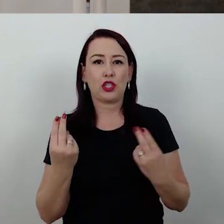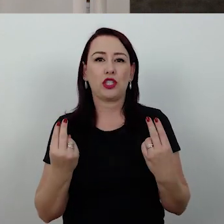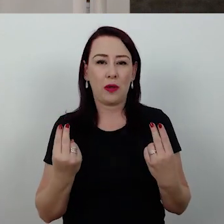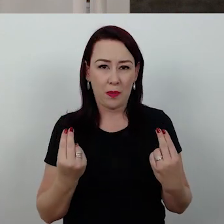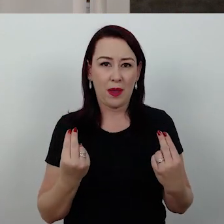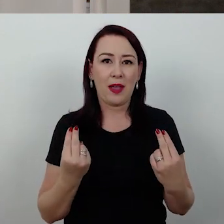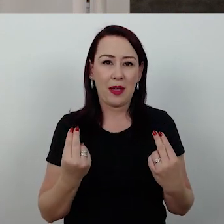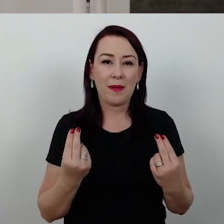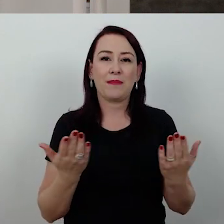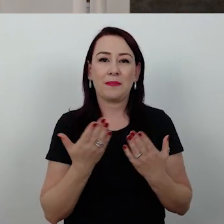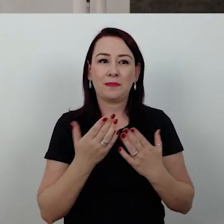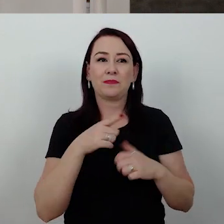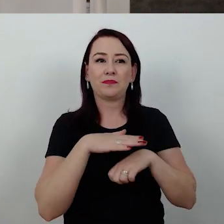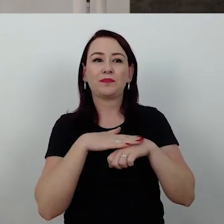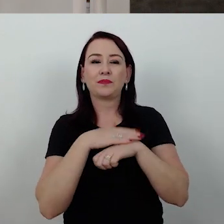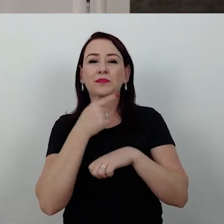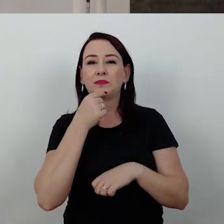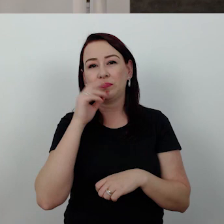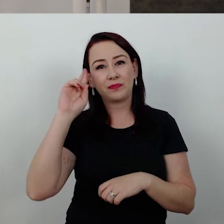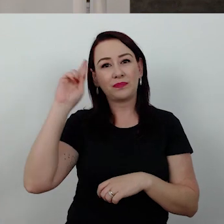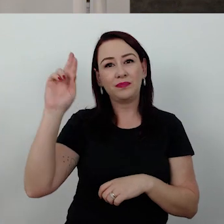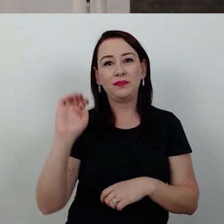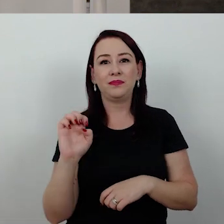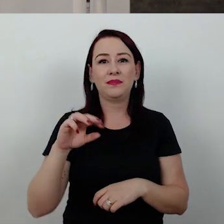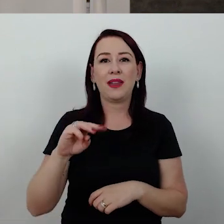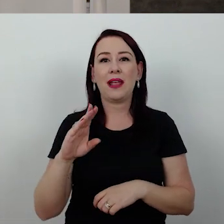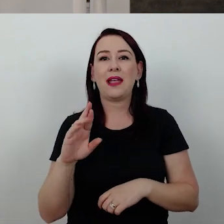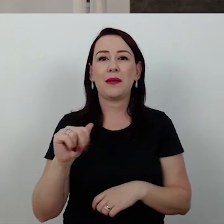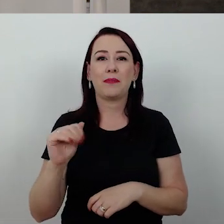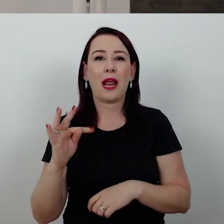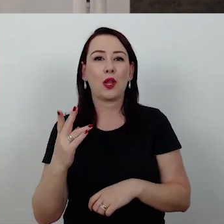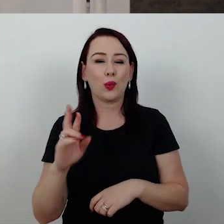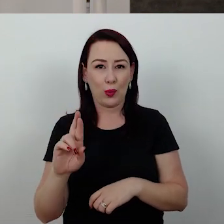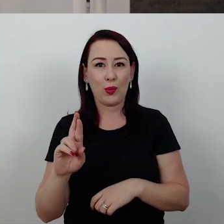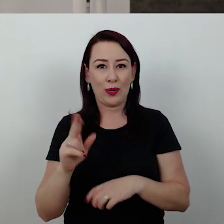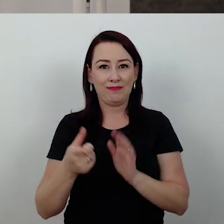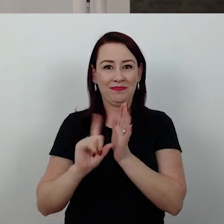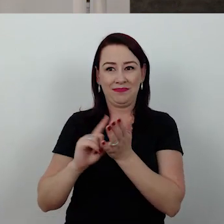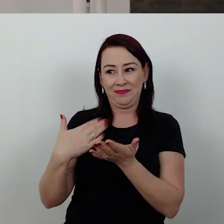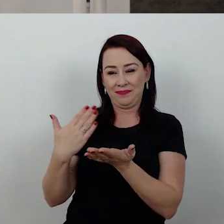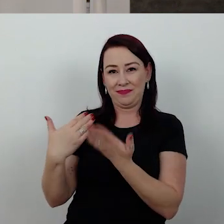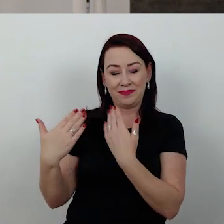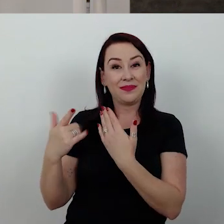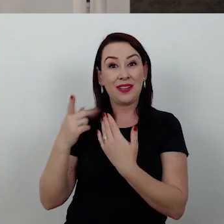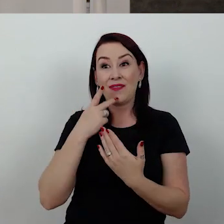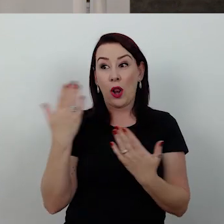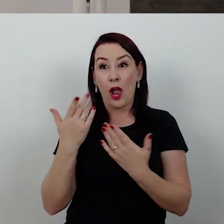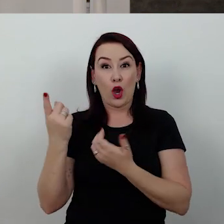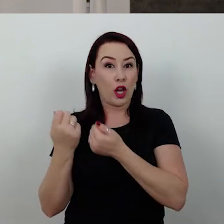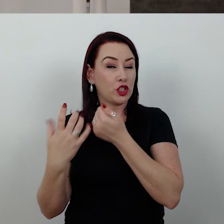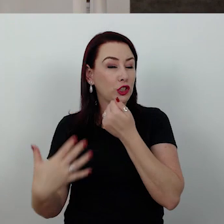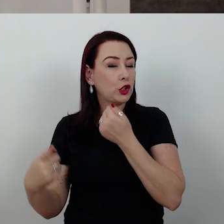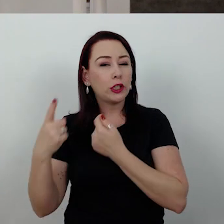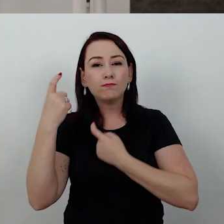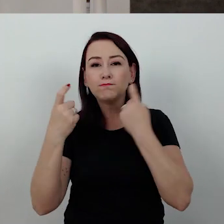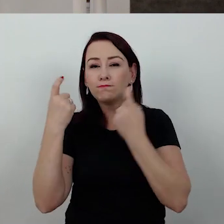também. A gente estava falando agora com um diretor da Embratur, que agora também falou que é uma coisa super cara para